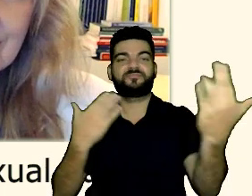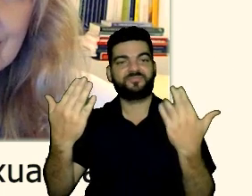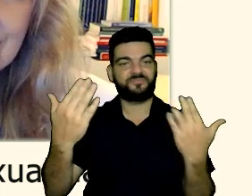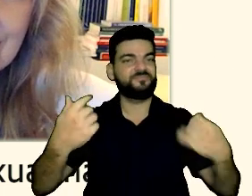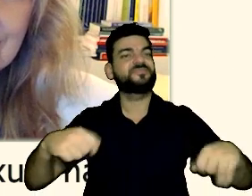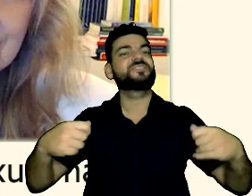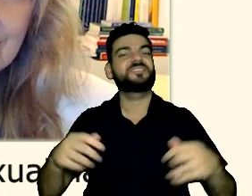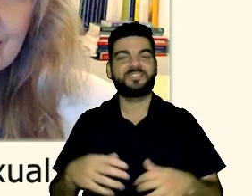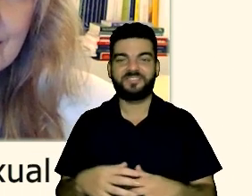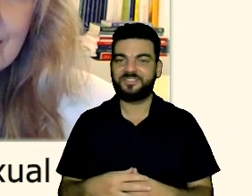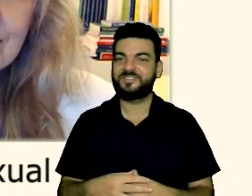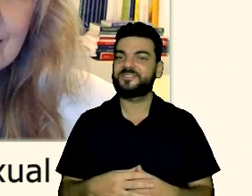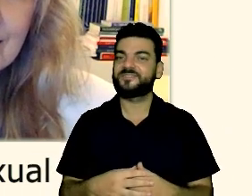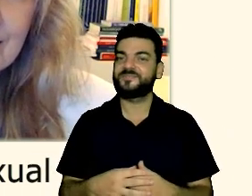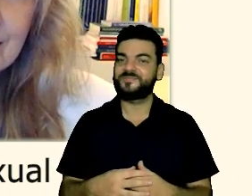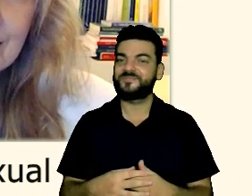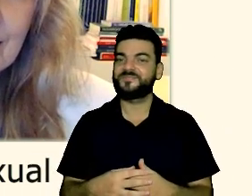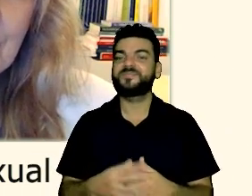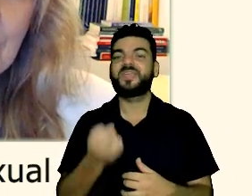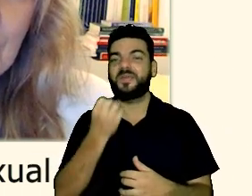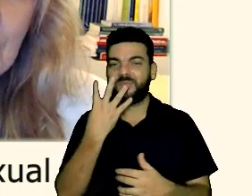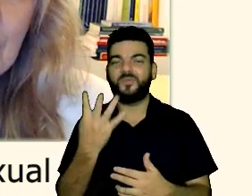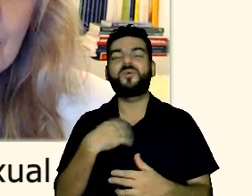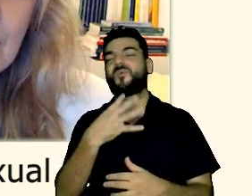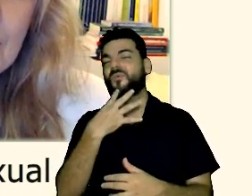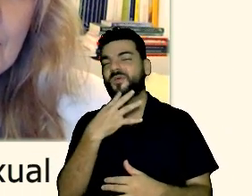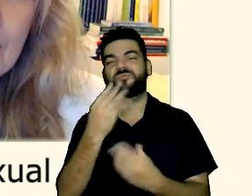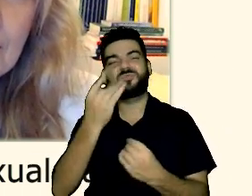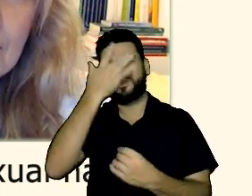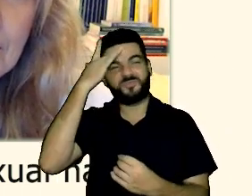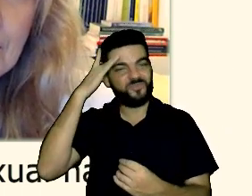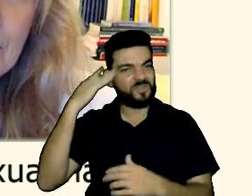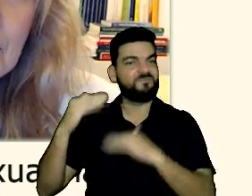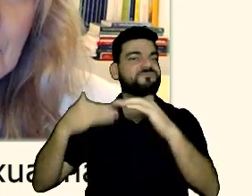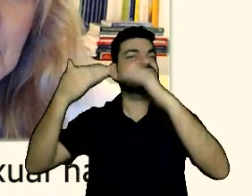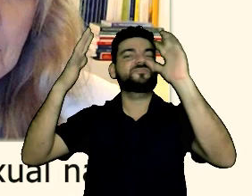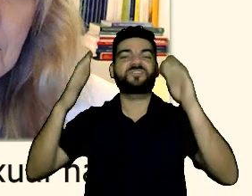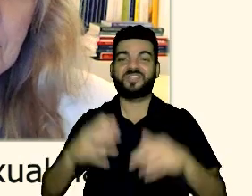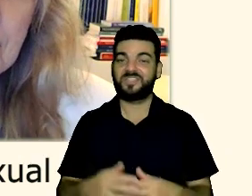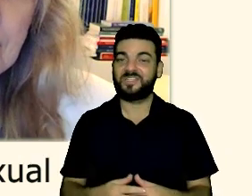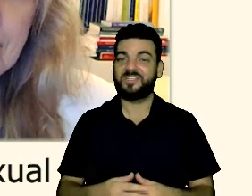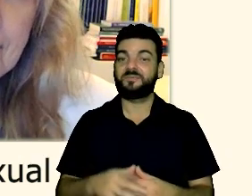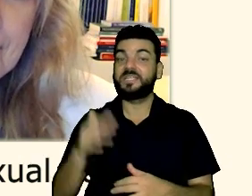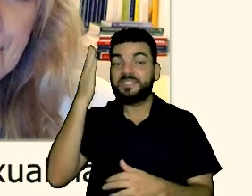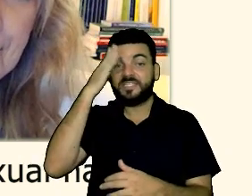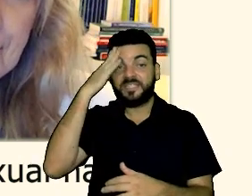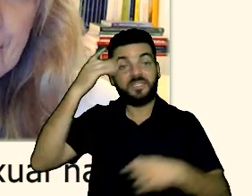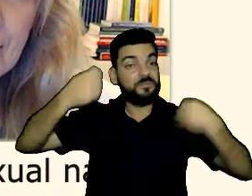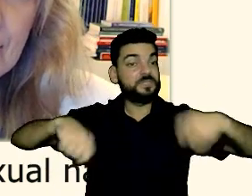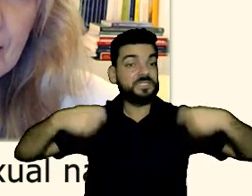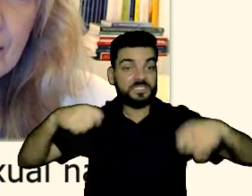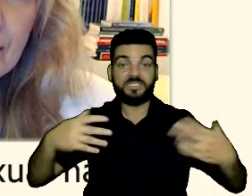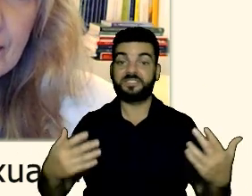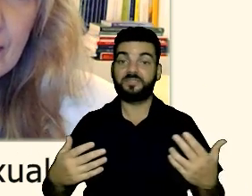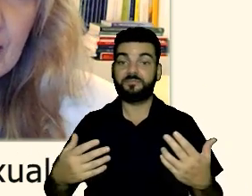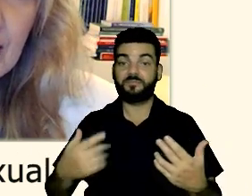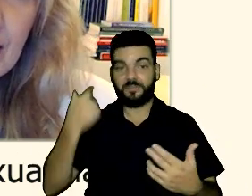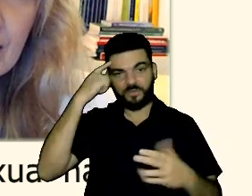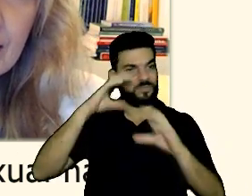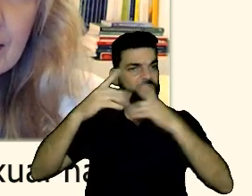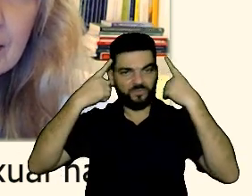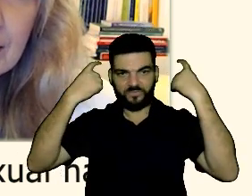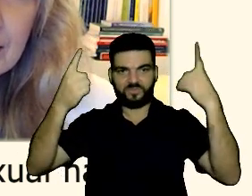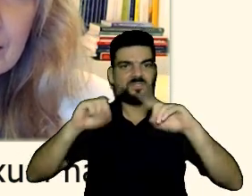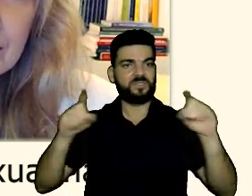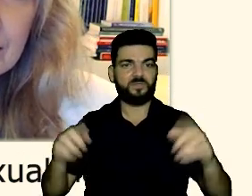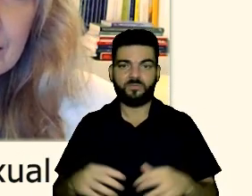eventos de capacitação, os cursos, trazer as pessoas para as conversas, né? E principalmente, que é um outro trabalho que a CEAMA está focando, incentivar